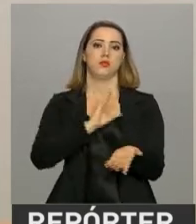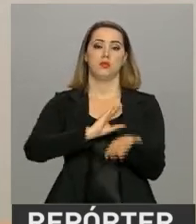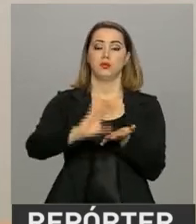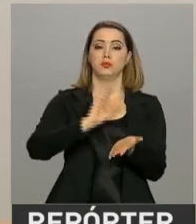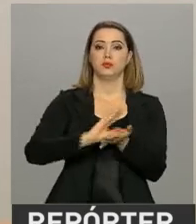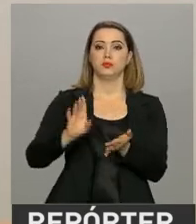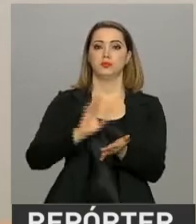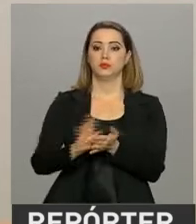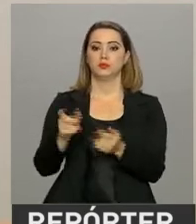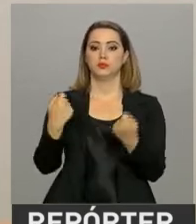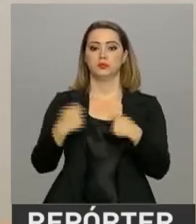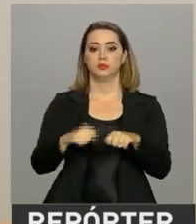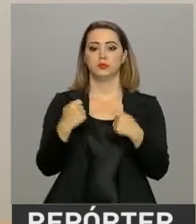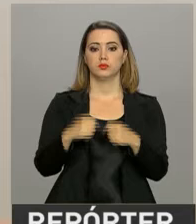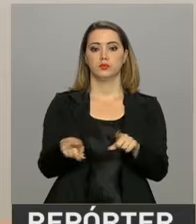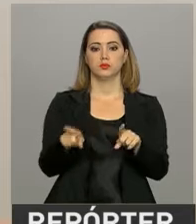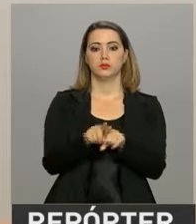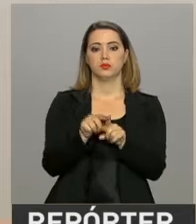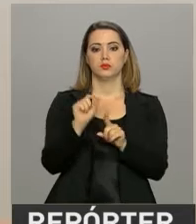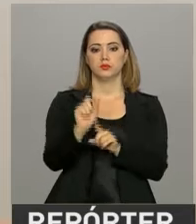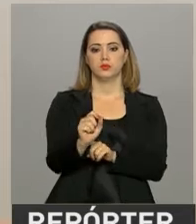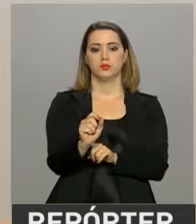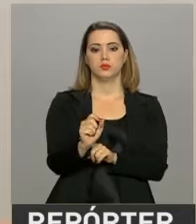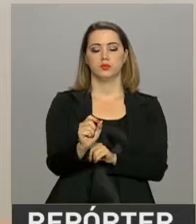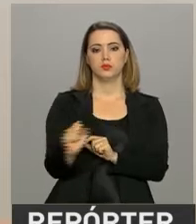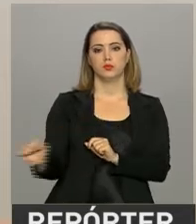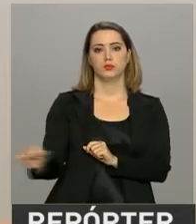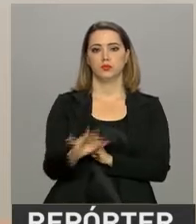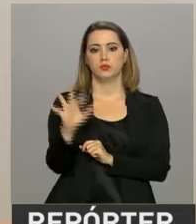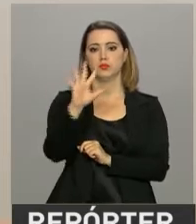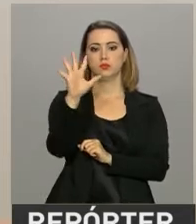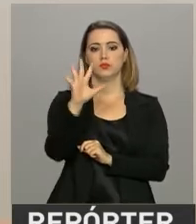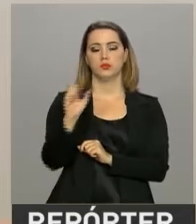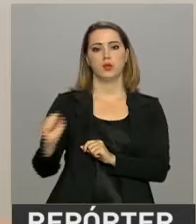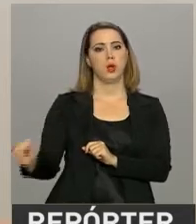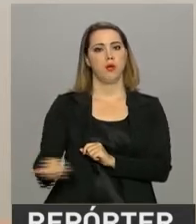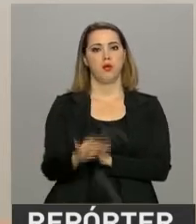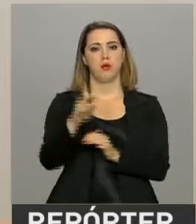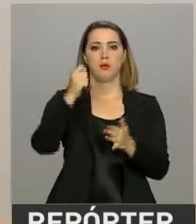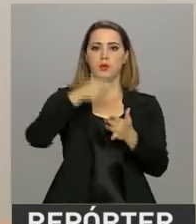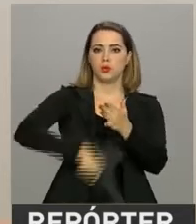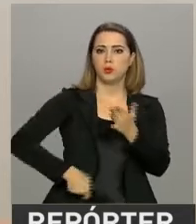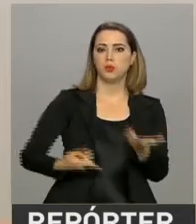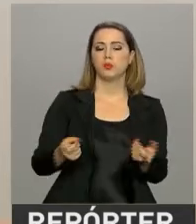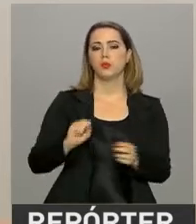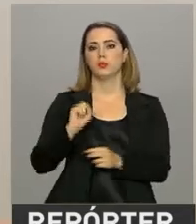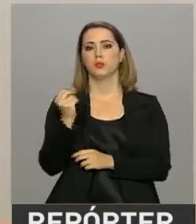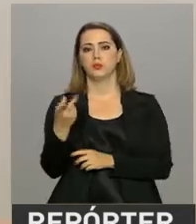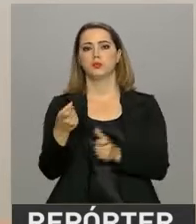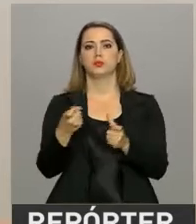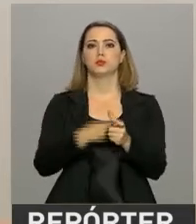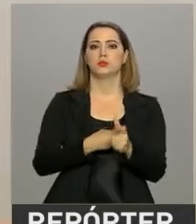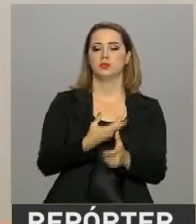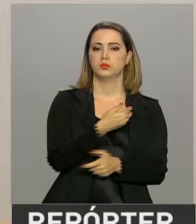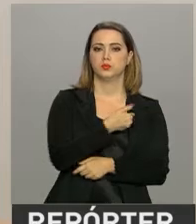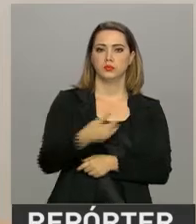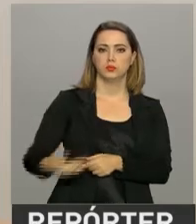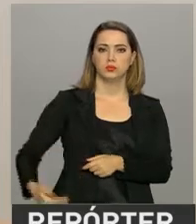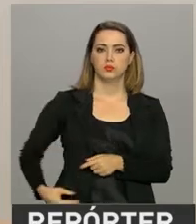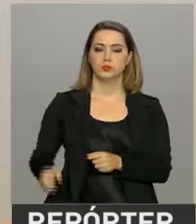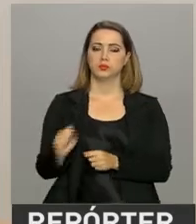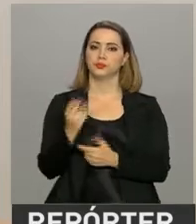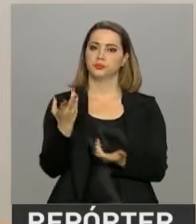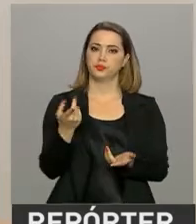crescentes requerem financiamento via aumento da inflação, aumento da carga tributária ou da dívida pública, como foi o